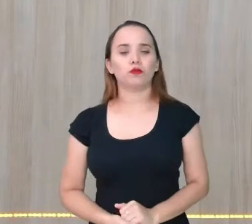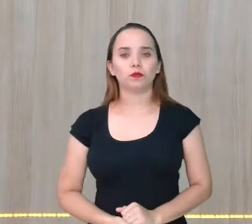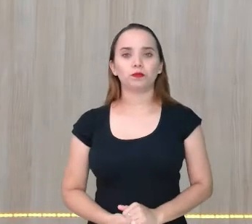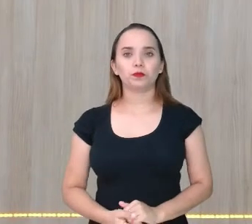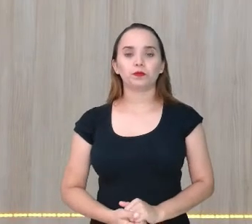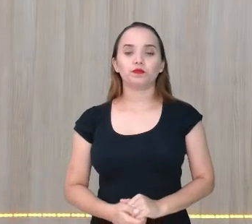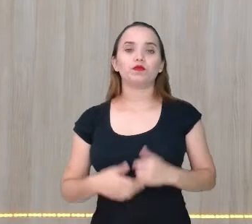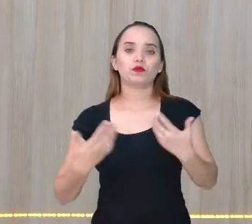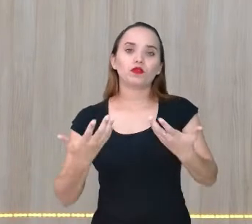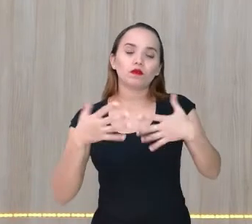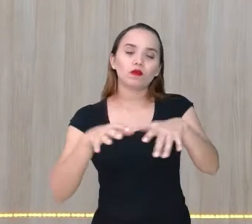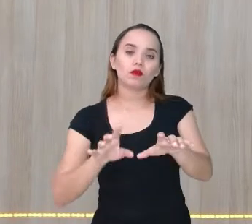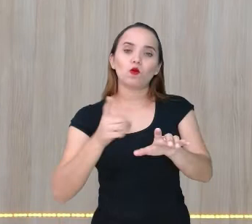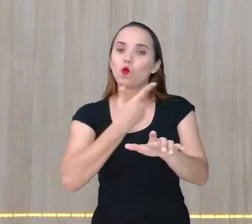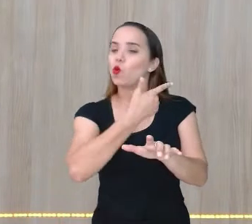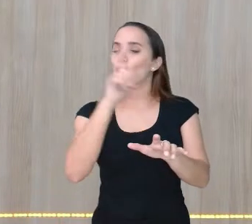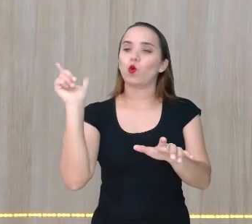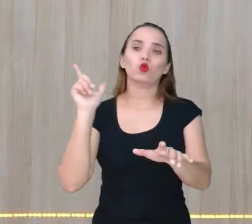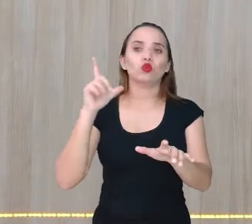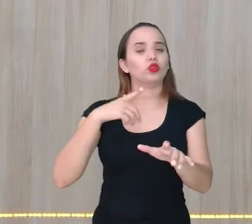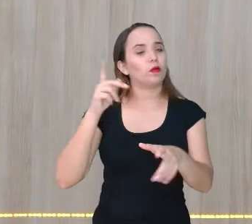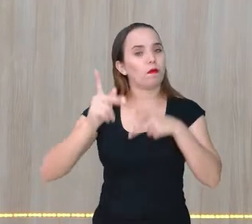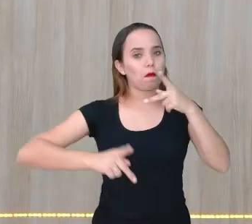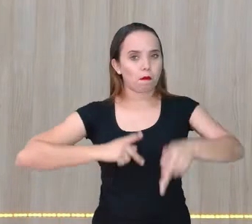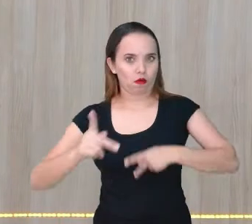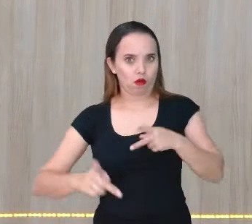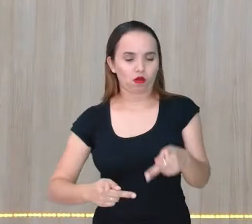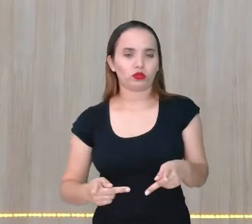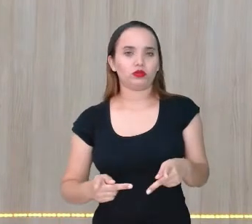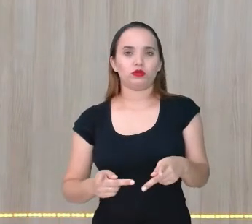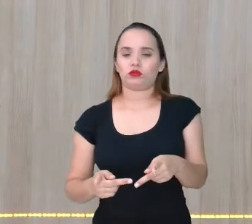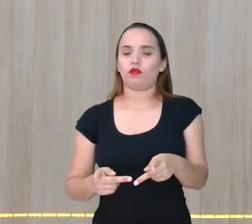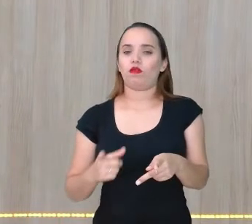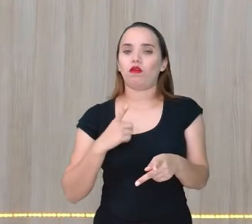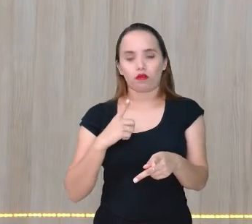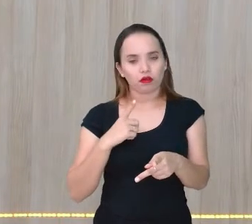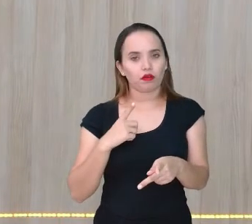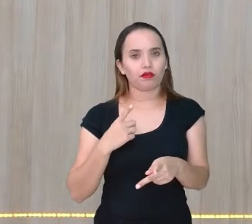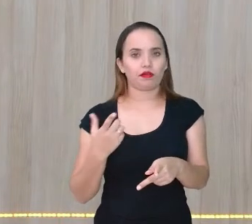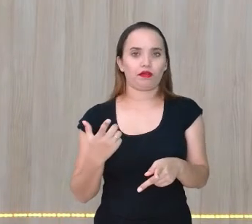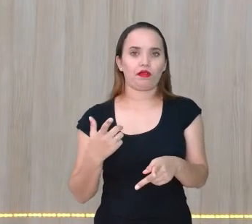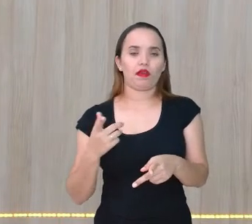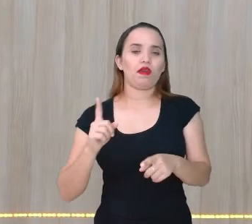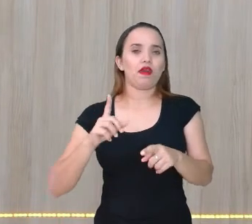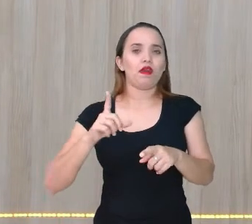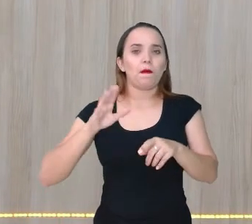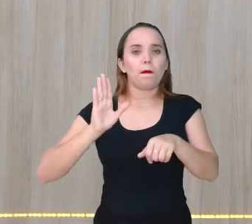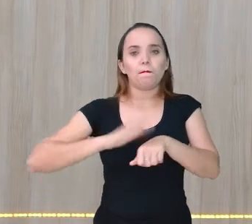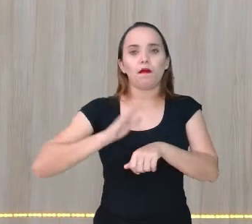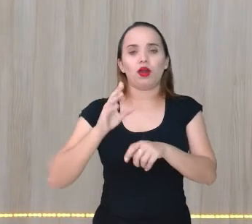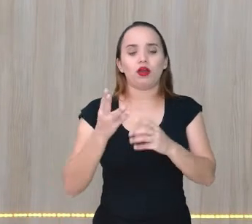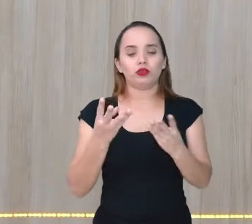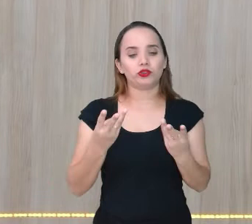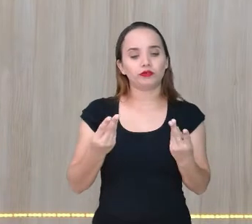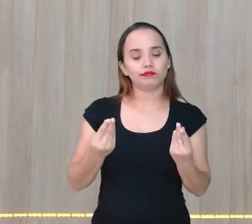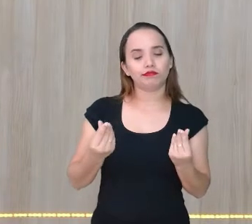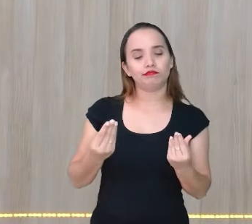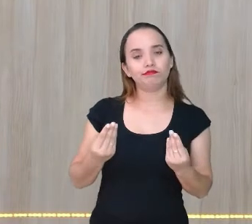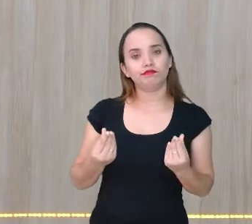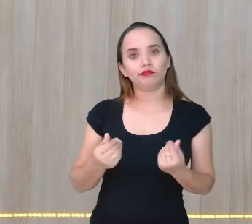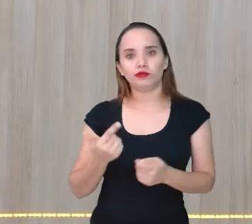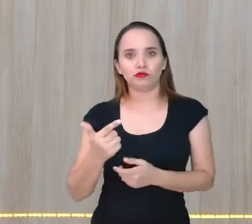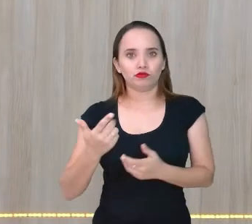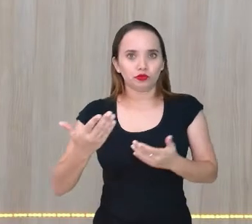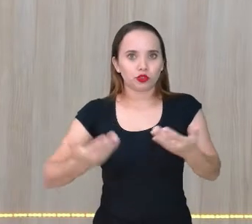qualidade, né? O restante aí da população fica mais vulnerável e não tendo esse